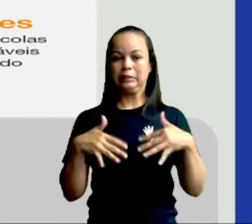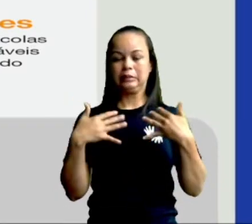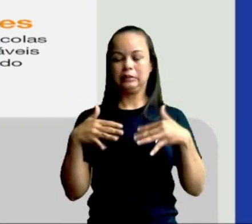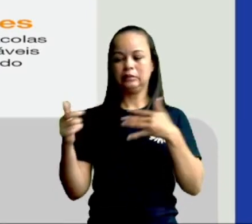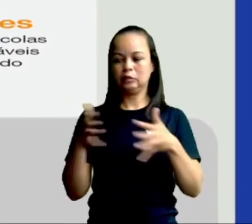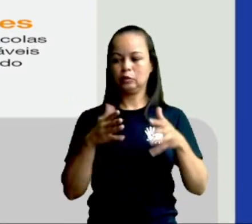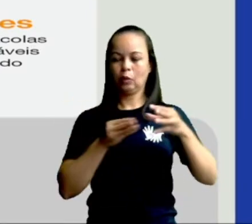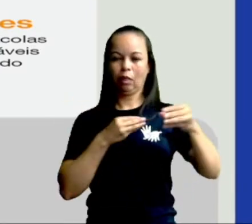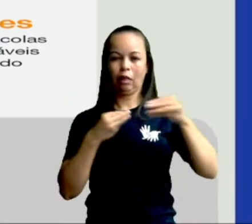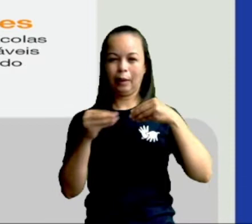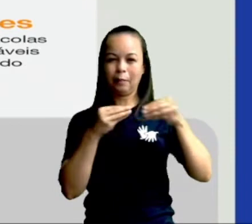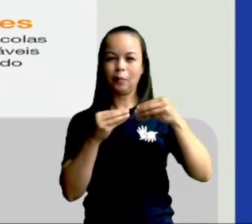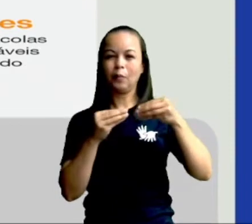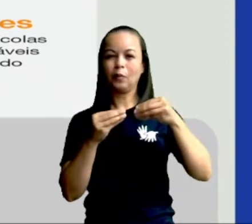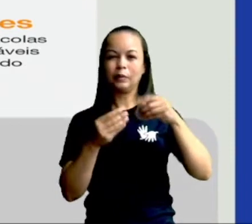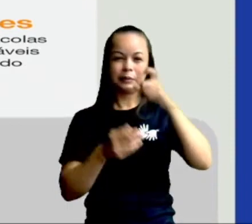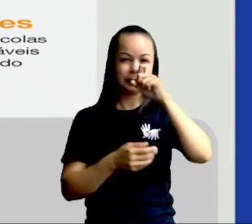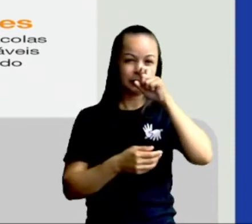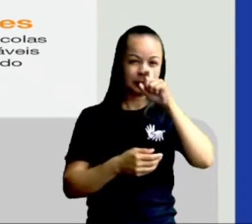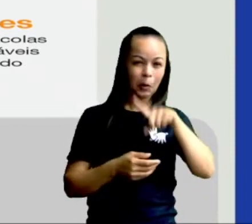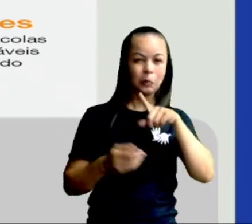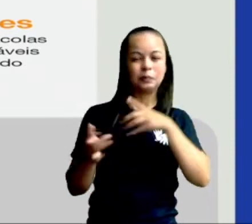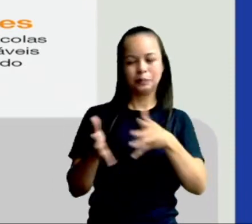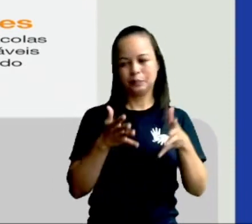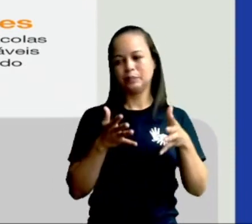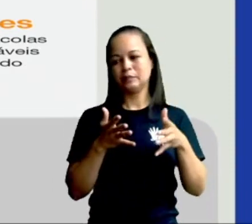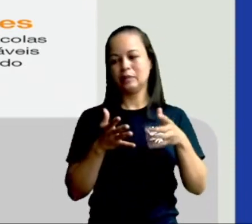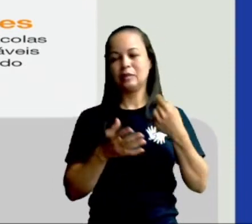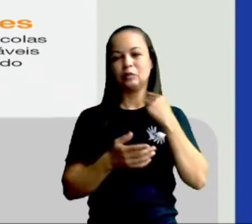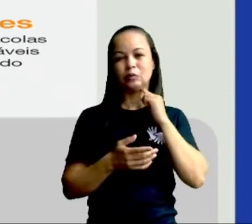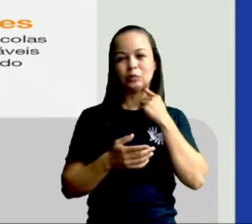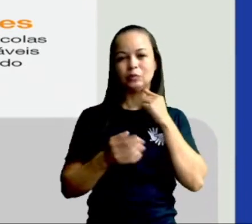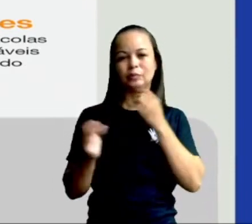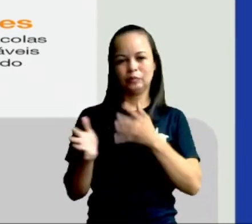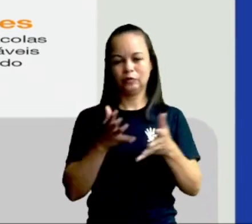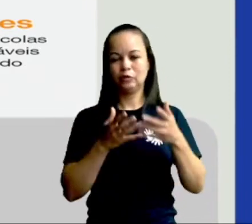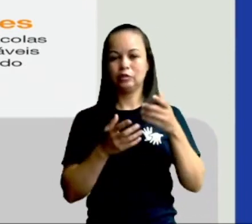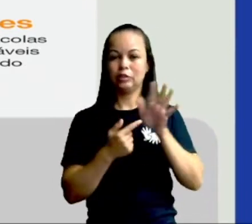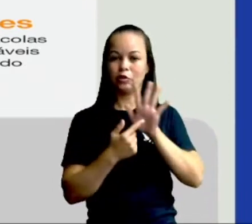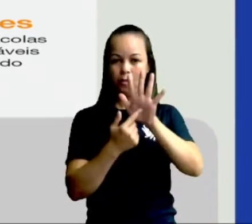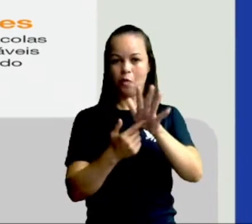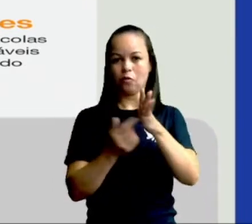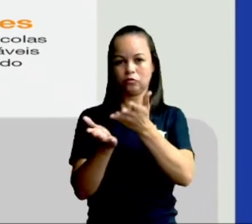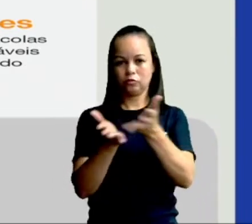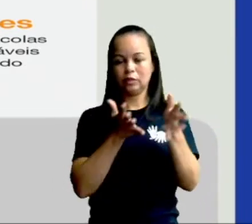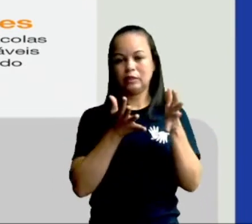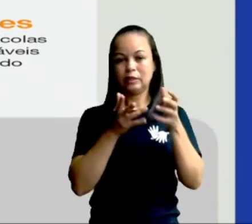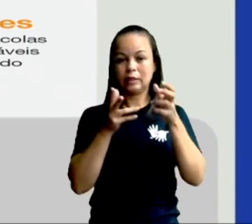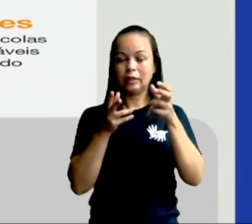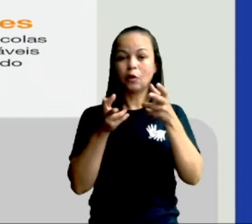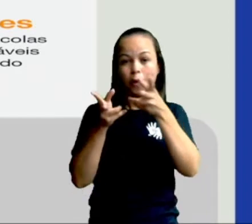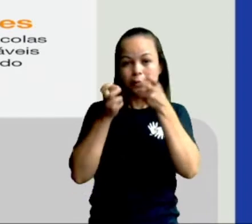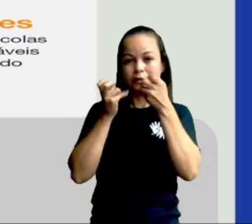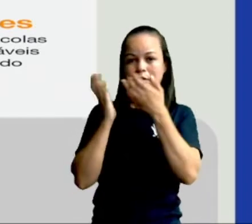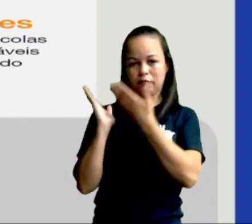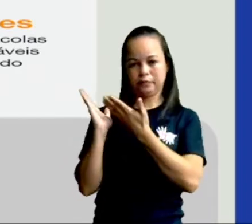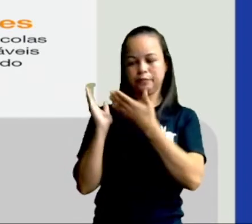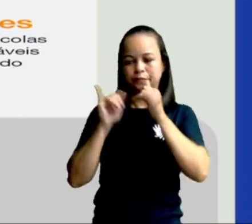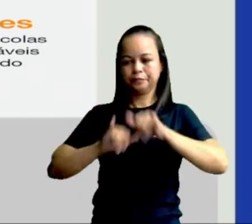do plástico. Então, pensar que o plástico ele polui é pensar nessas informações aqui, gente. Então, eu vou pedir para que vocês se liguem nessas informações,